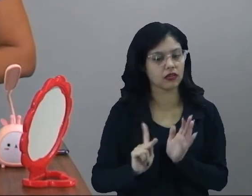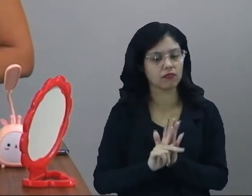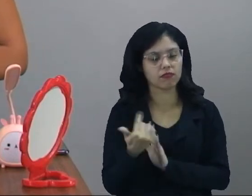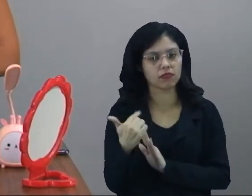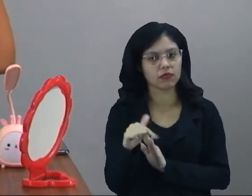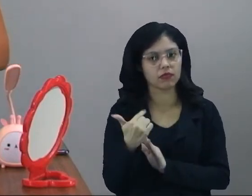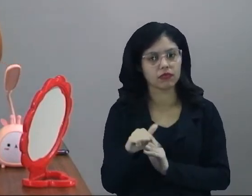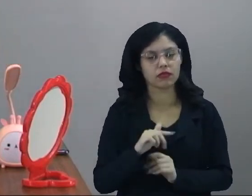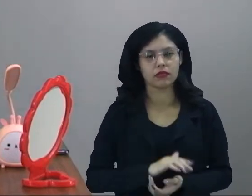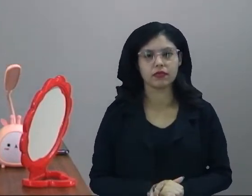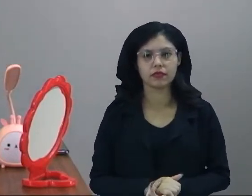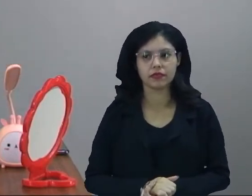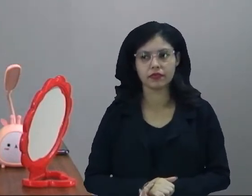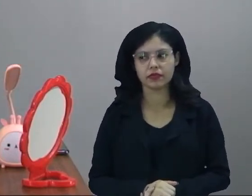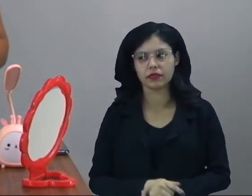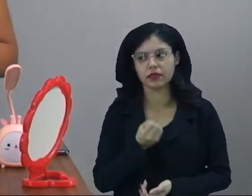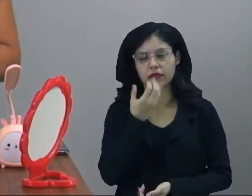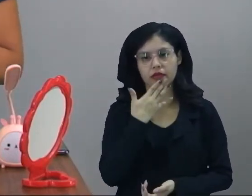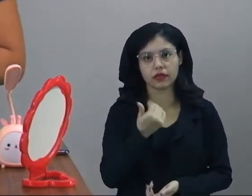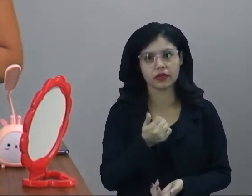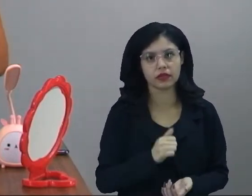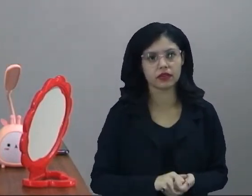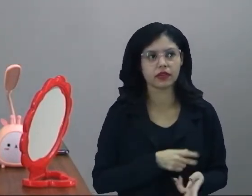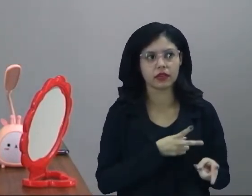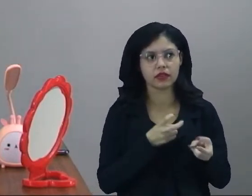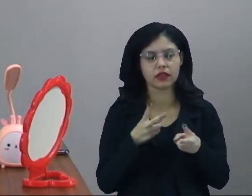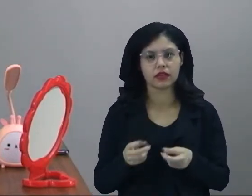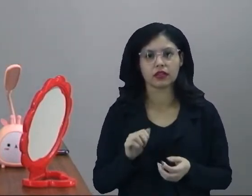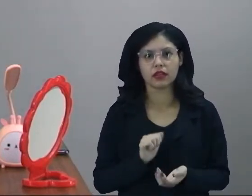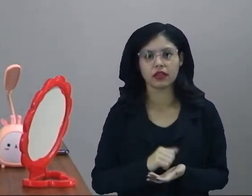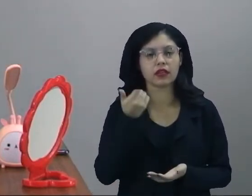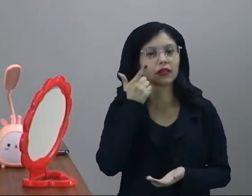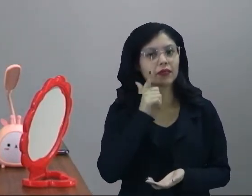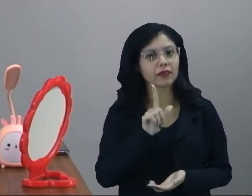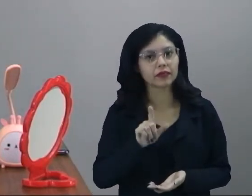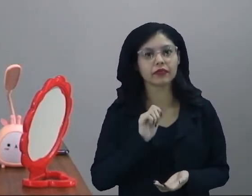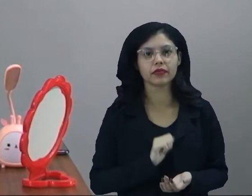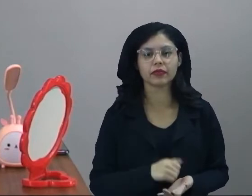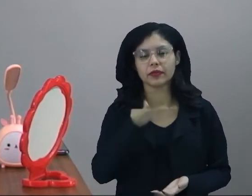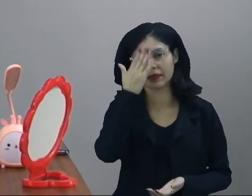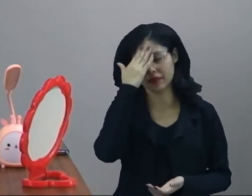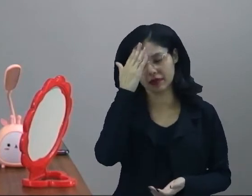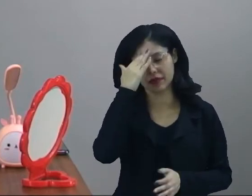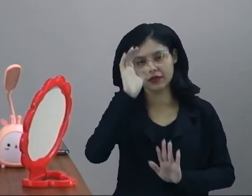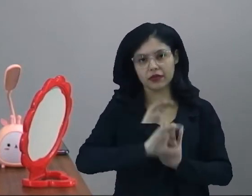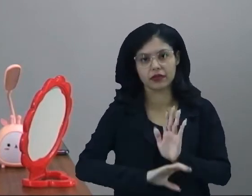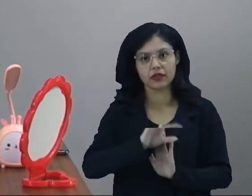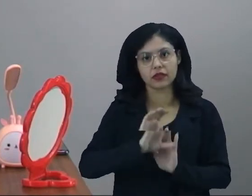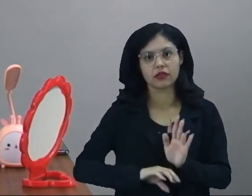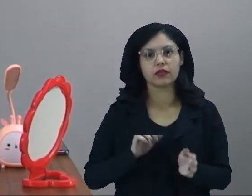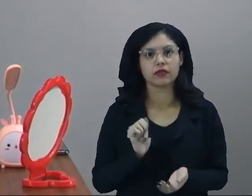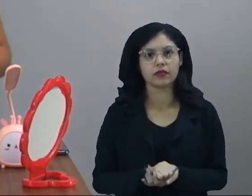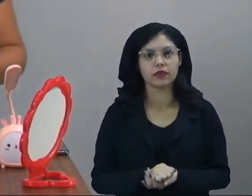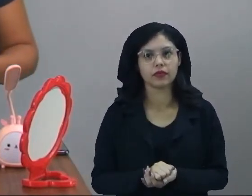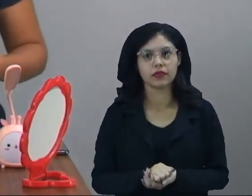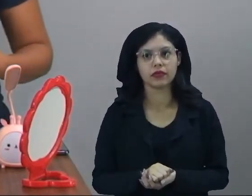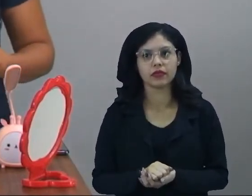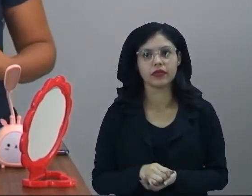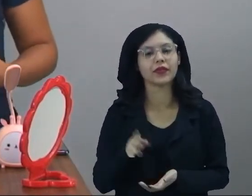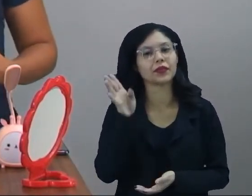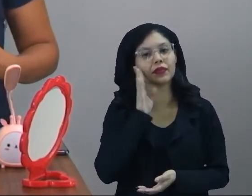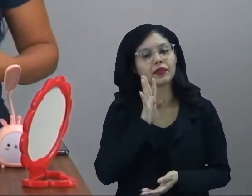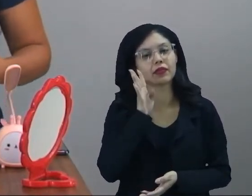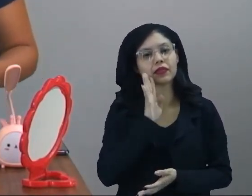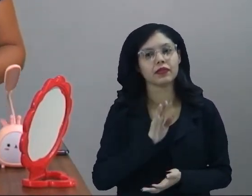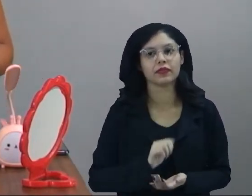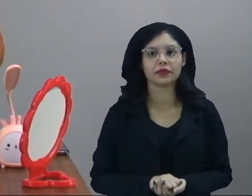própria. Muito bem, crianças, eu pude perceber que vocês conseguiram compreender o conteúdo. É um conteúdo bem